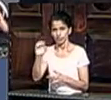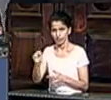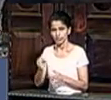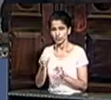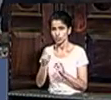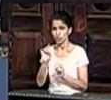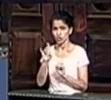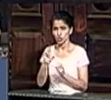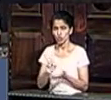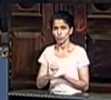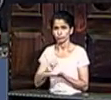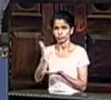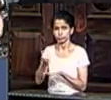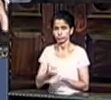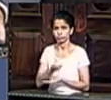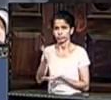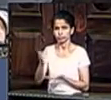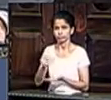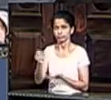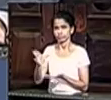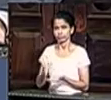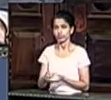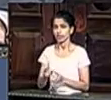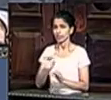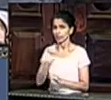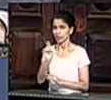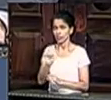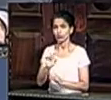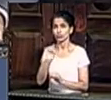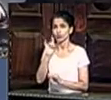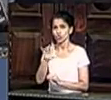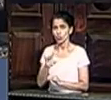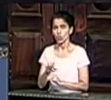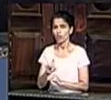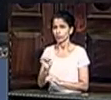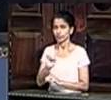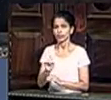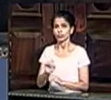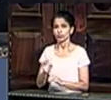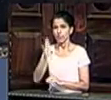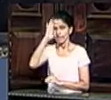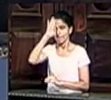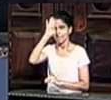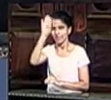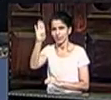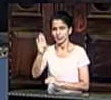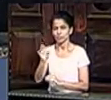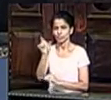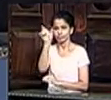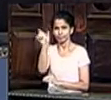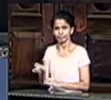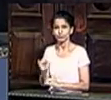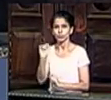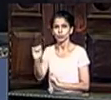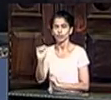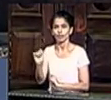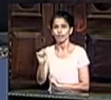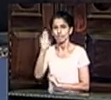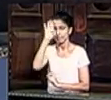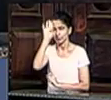a crise do estado é de prioridade ou seja aquilo o serviço